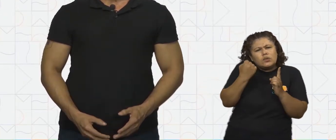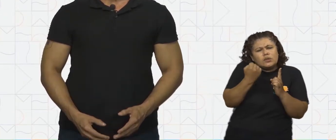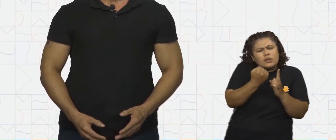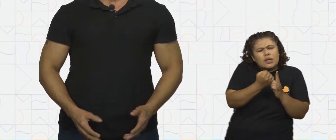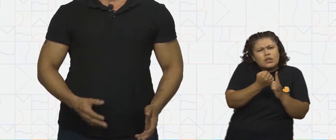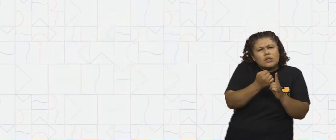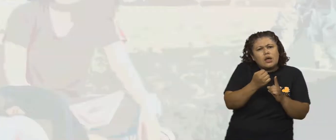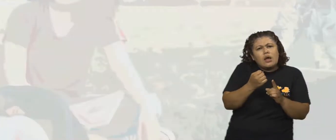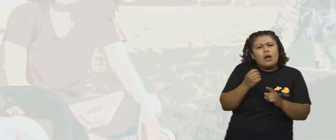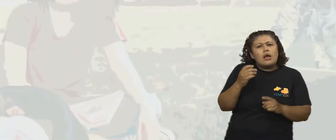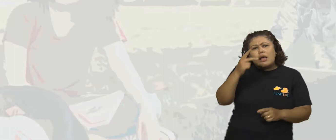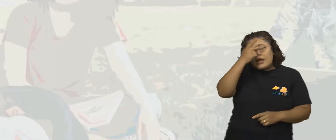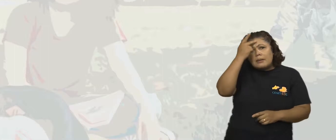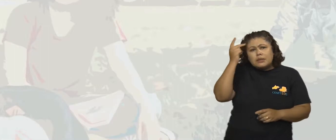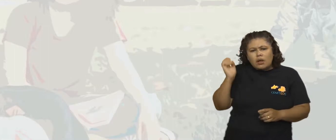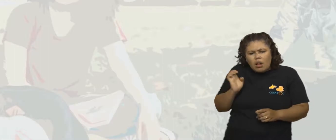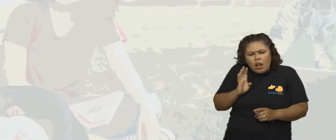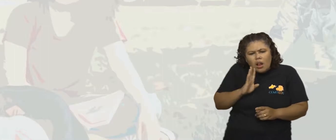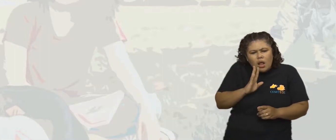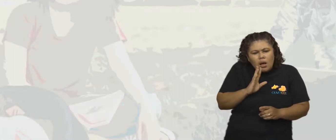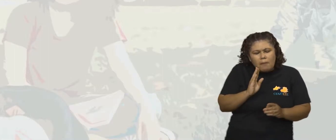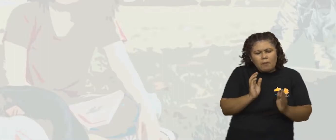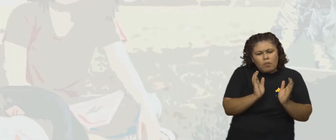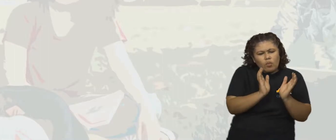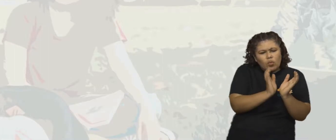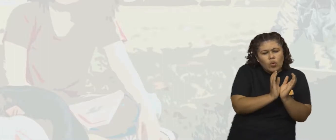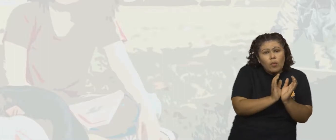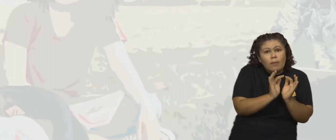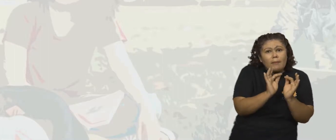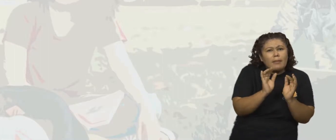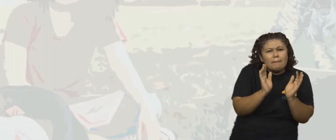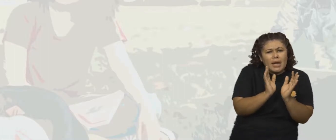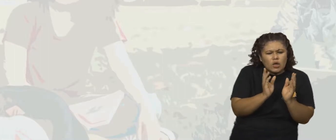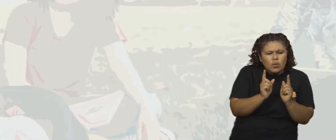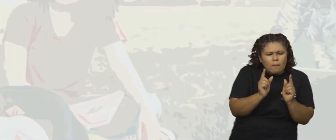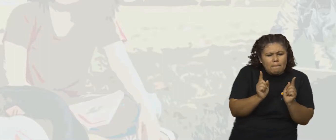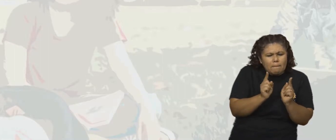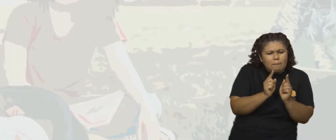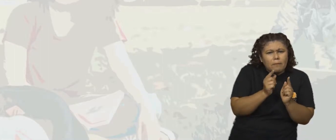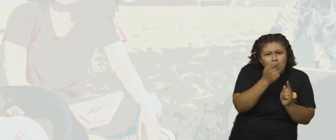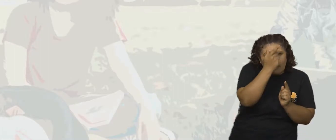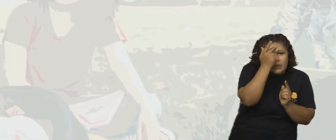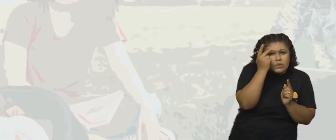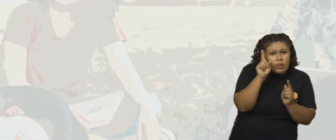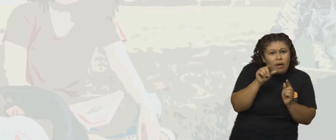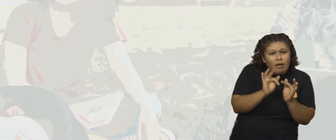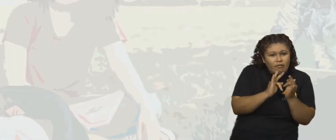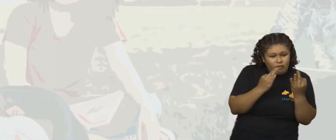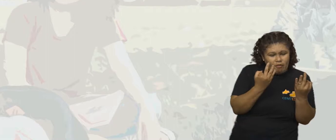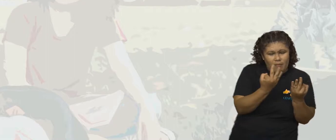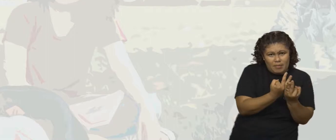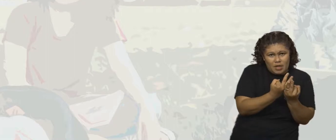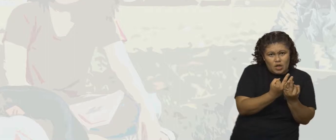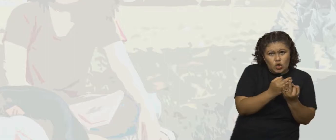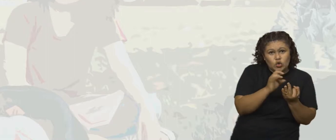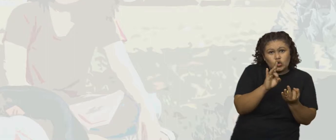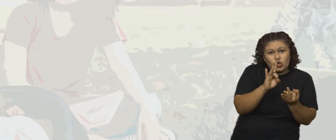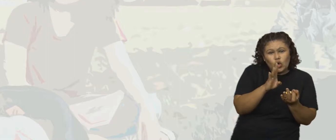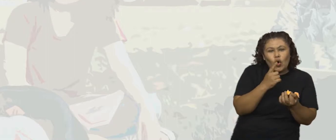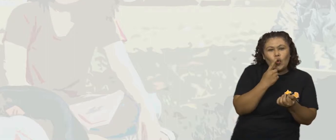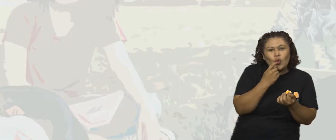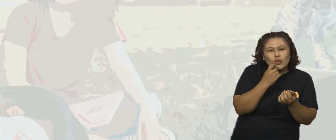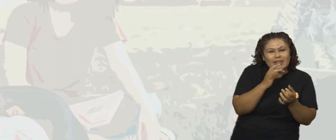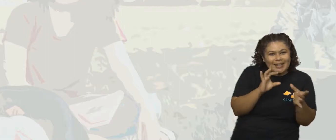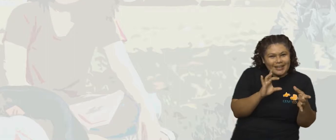No começo, os seres humanos agrupavam-se por famílias, tendo em comum o laço sanguíneo que unia as pessoas em prol da alimentação